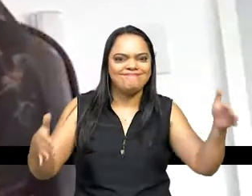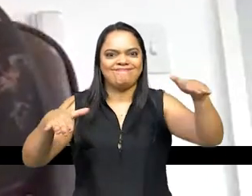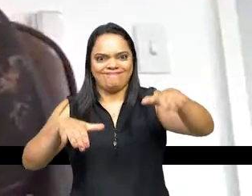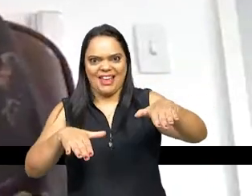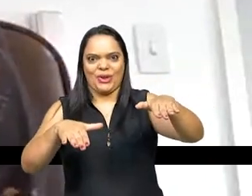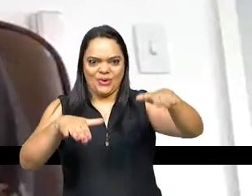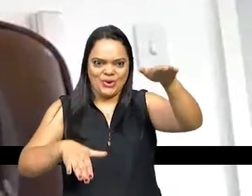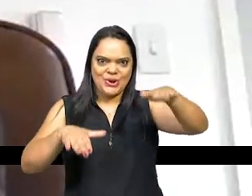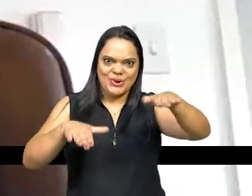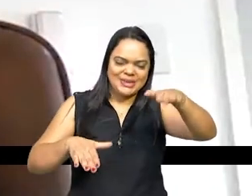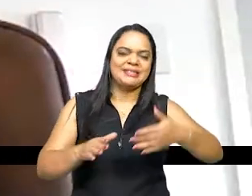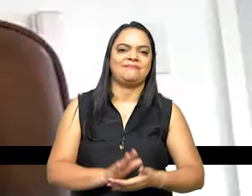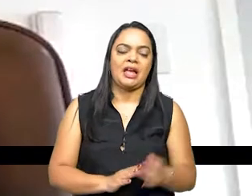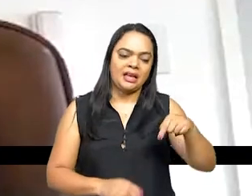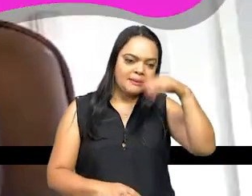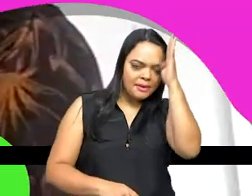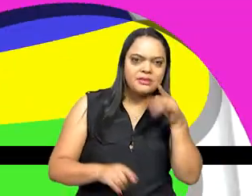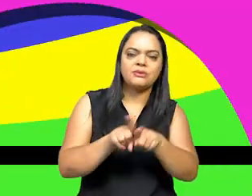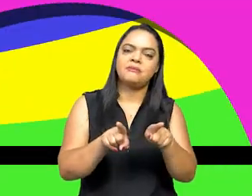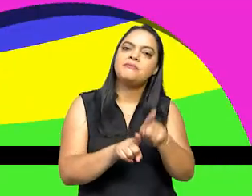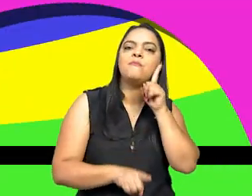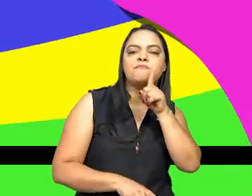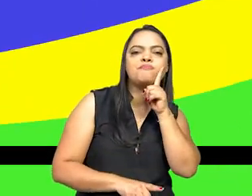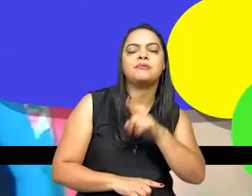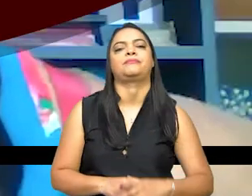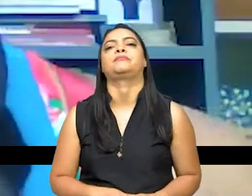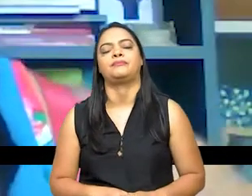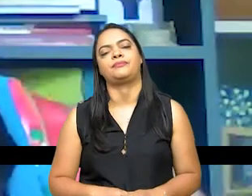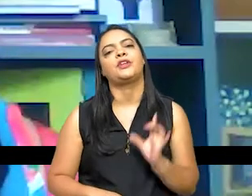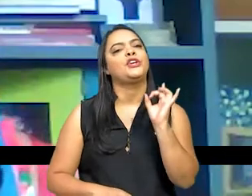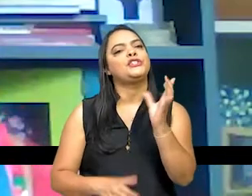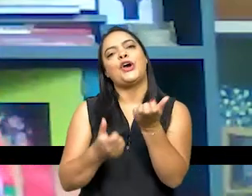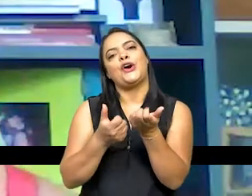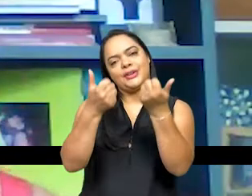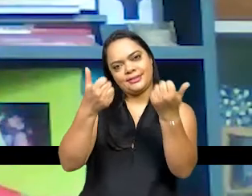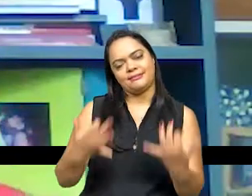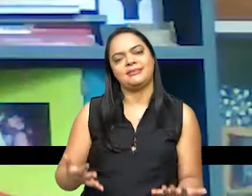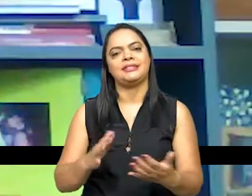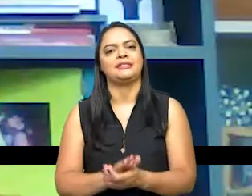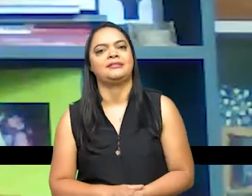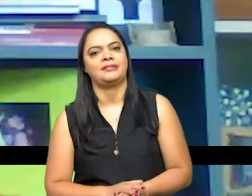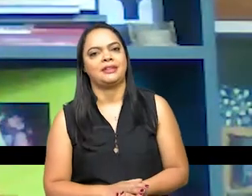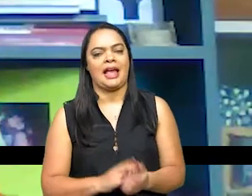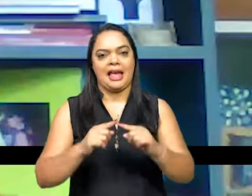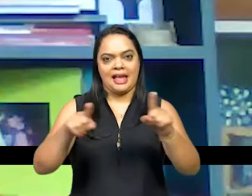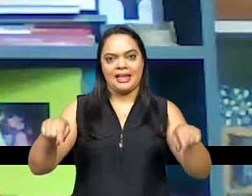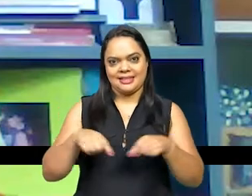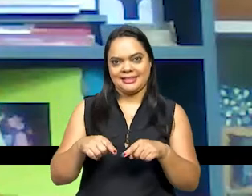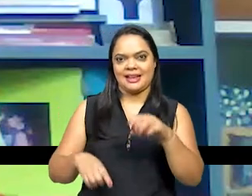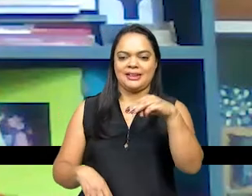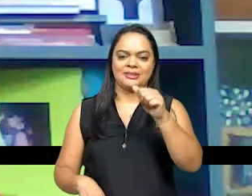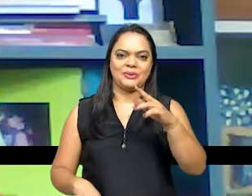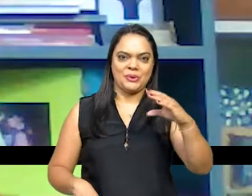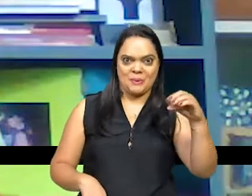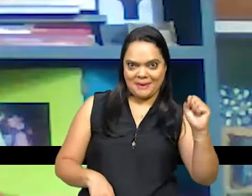estudos sobre branquitude, tanto no Brasil quanto nos Estados Unidos. Eu acho, só para complementar, né, a fala do Marco, se é que cabe